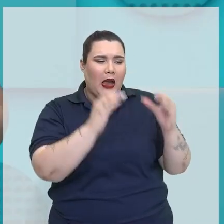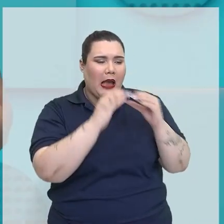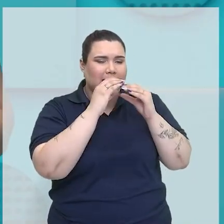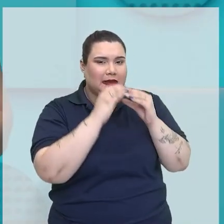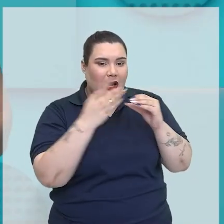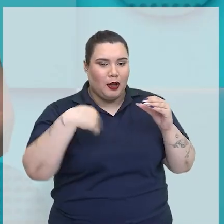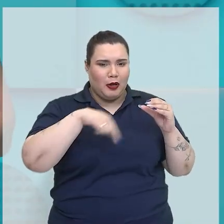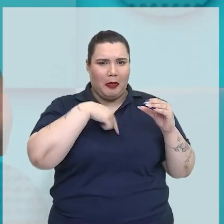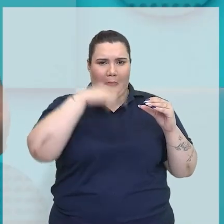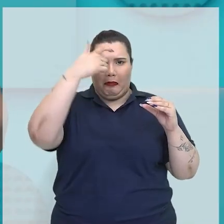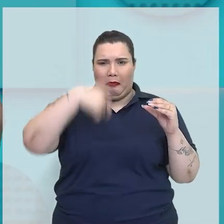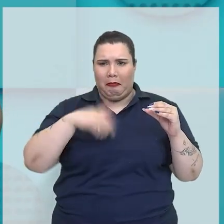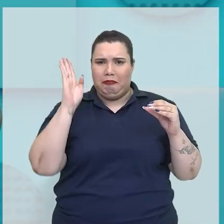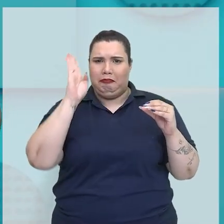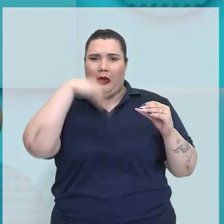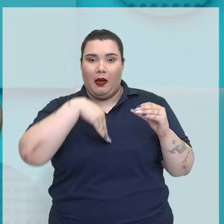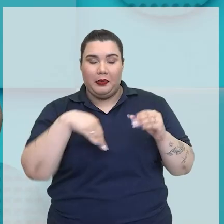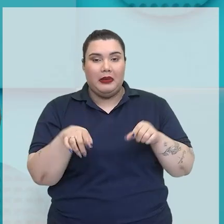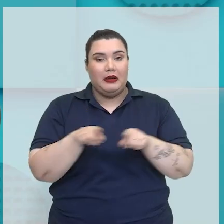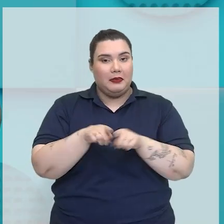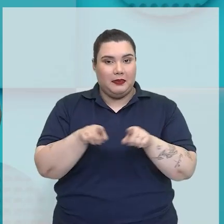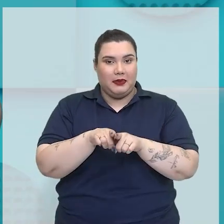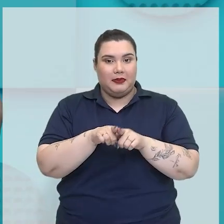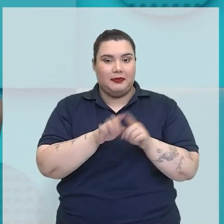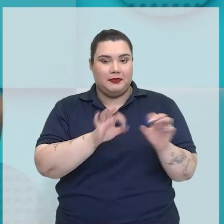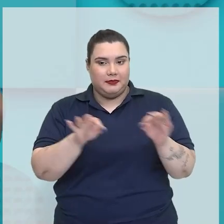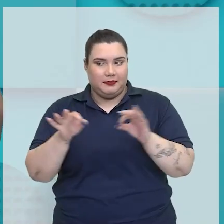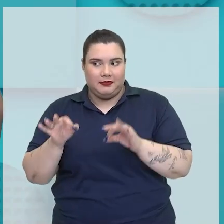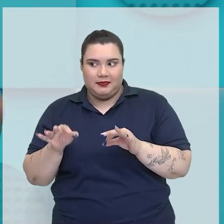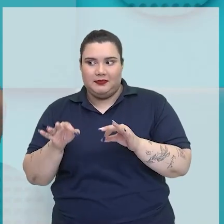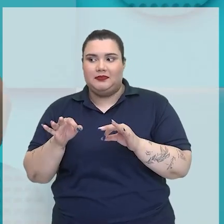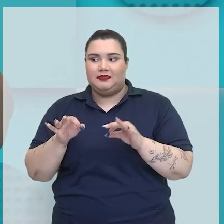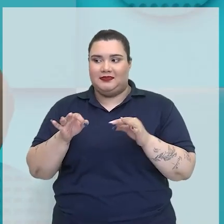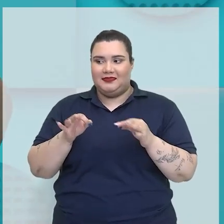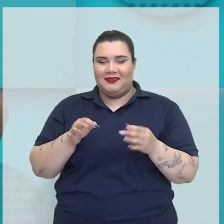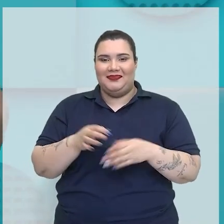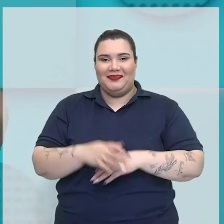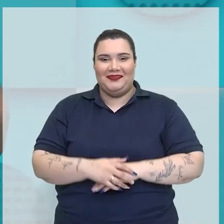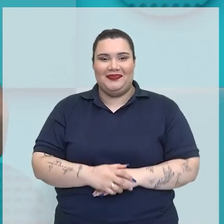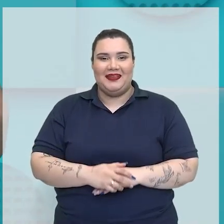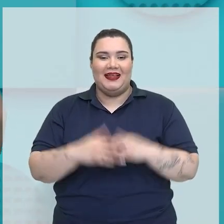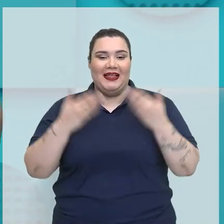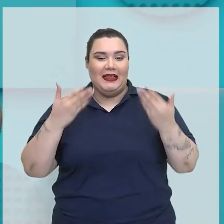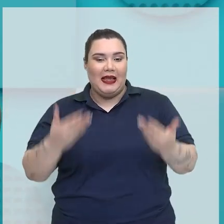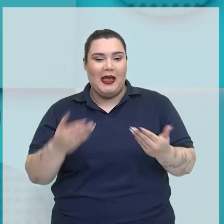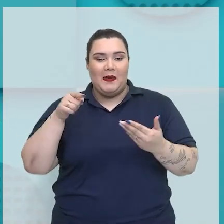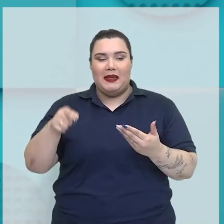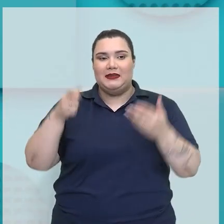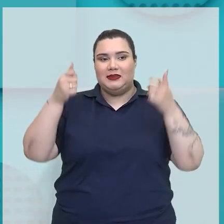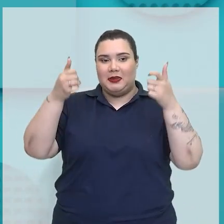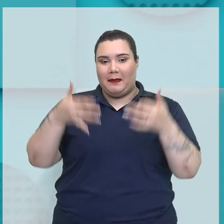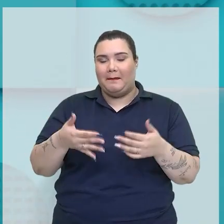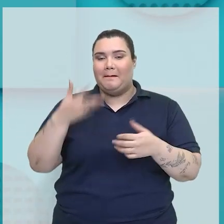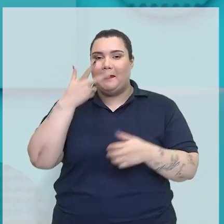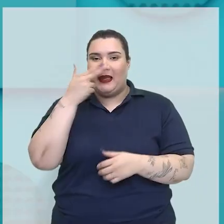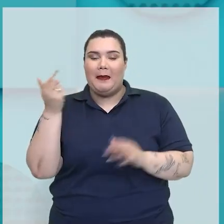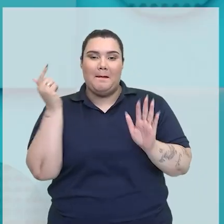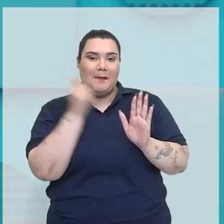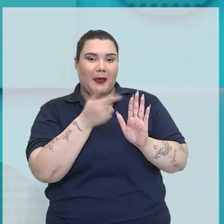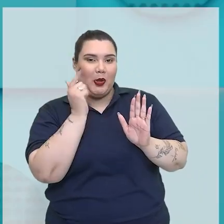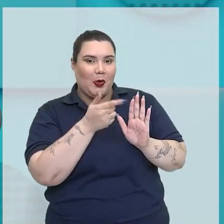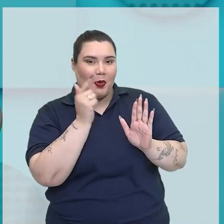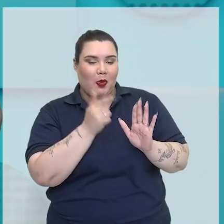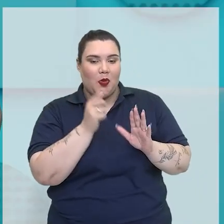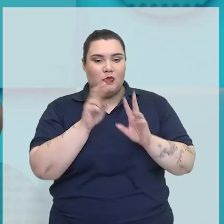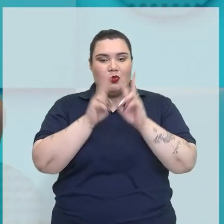seríamos chamados de mal, não é verdade? Então, esse comentário parece irônico, né, do narrador sobre a alimentação dos